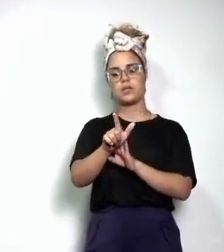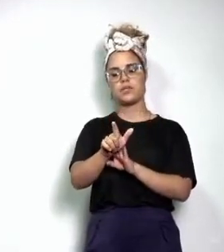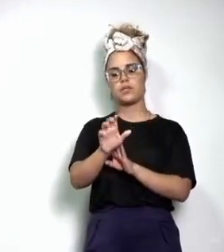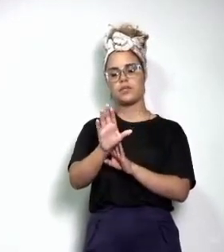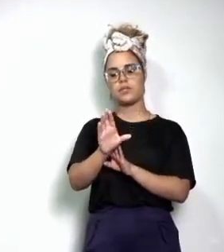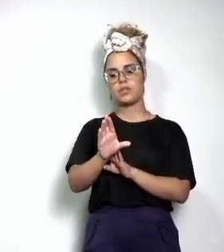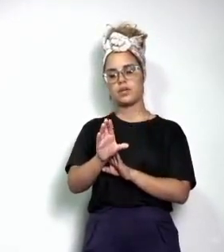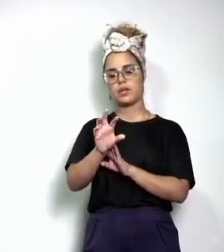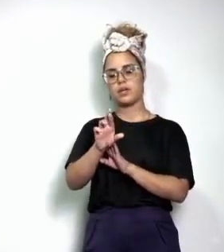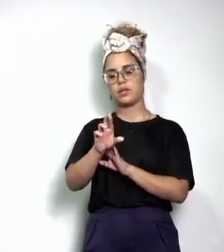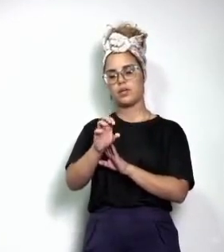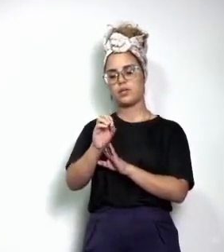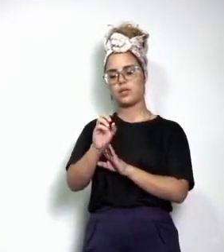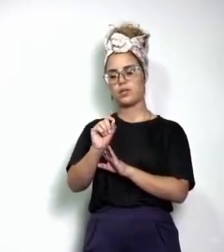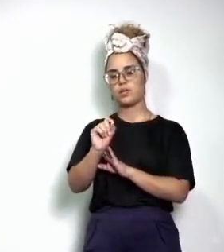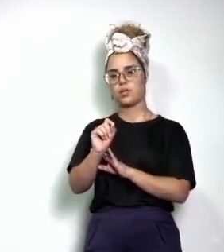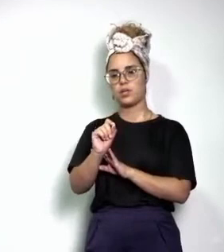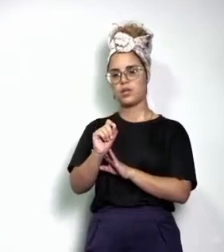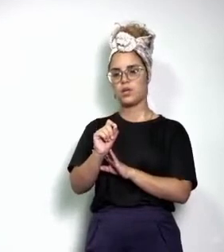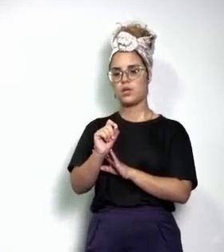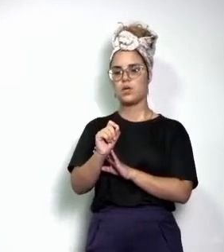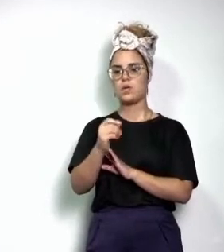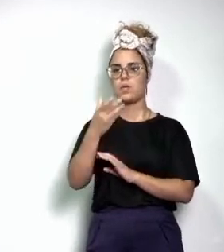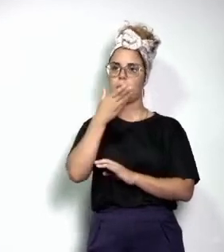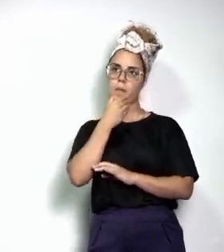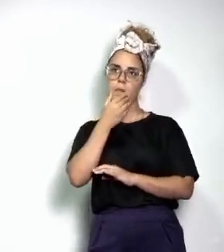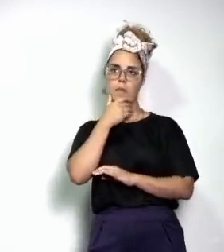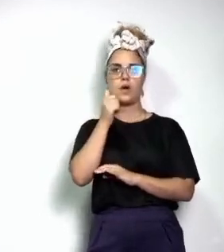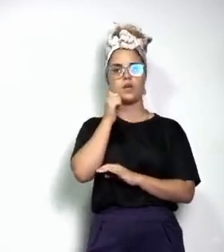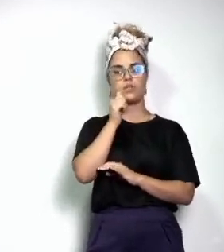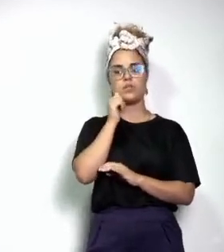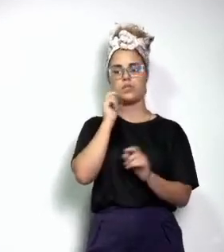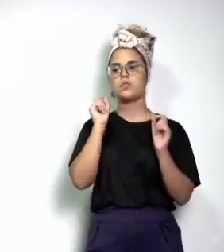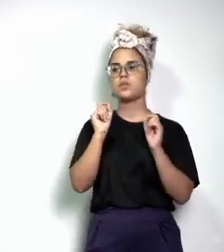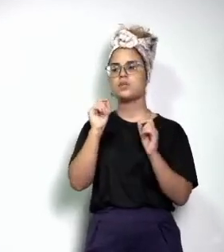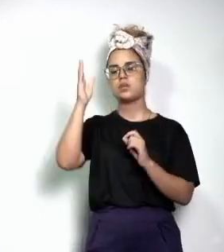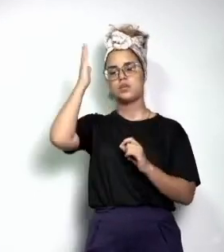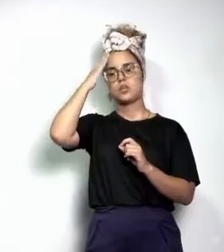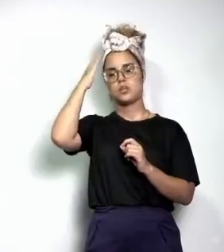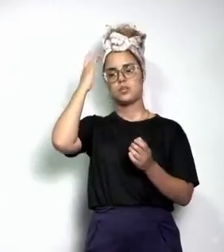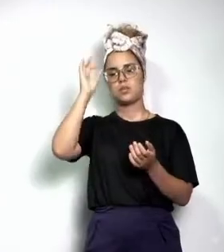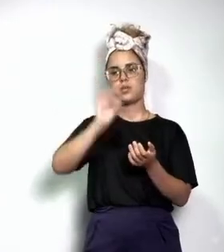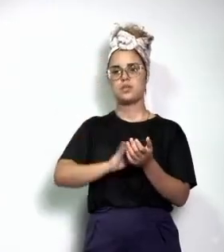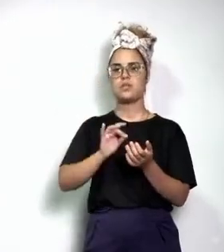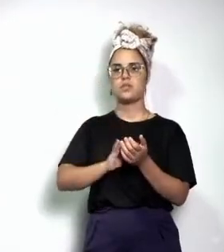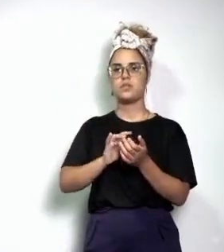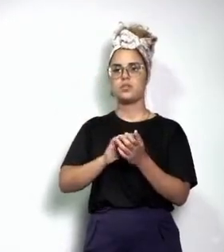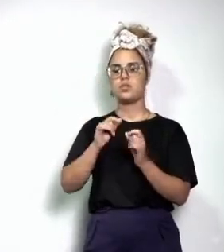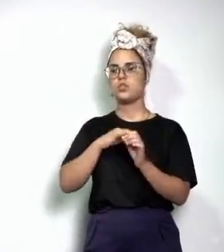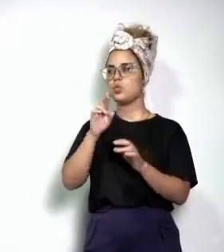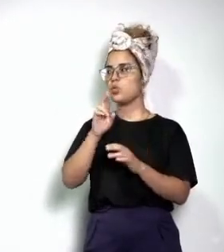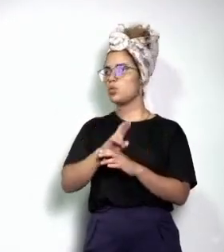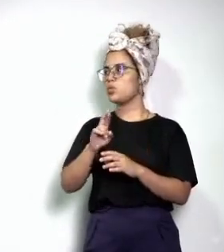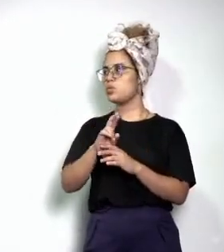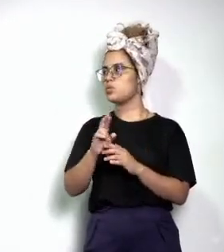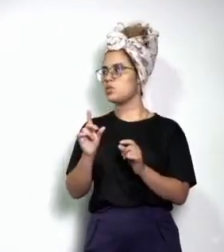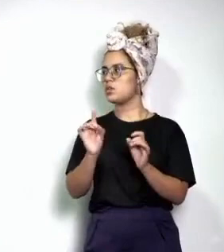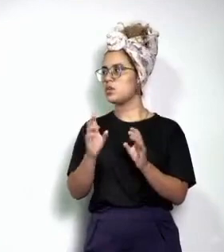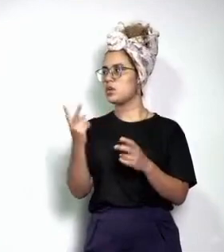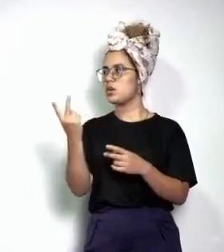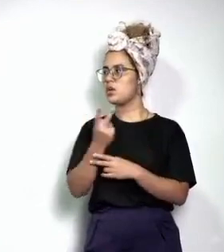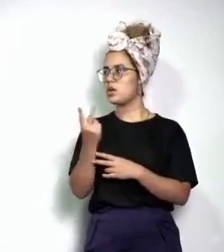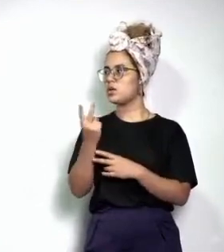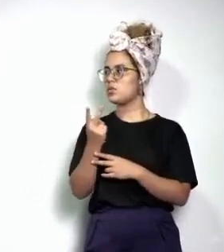é o velcro macho e fêmea, né, que eles falam. Que aí é para você pensar realmente numa funcionalidade onde você vai utilizar as